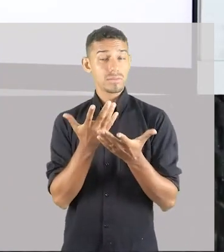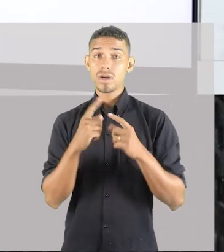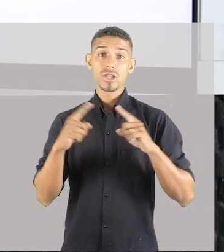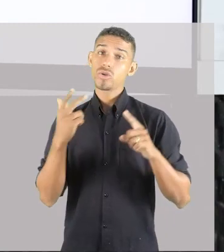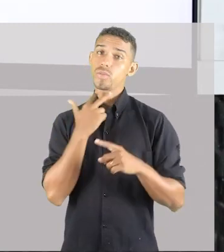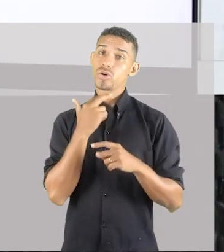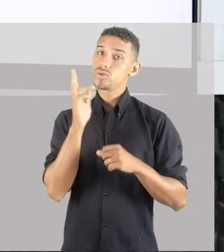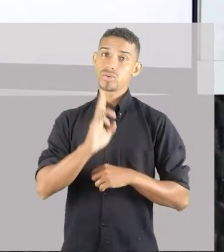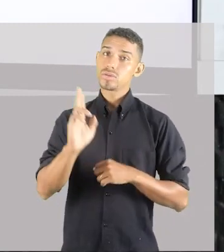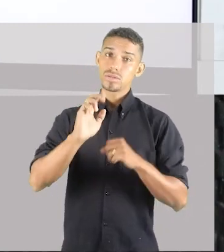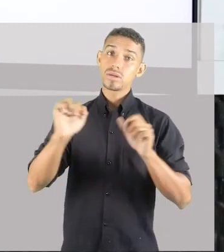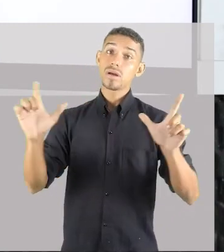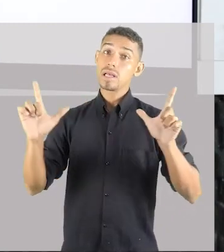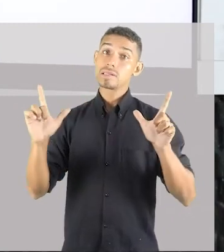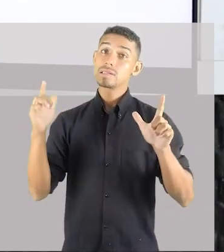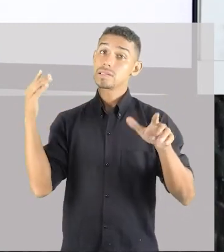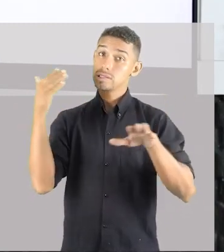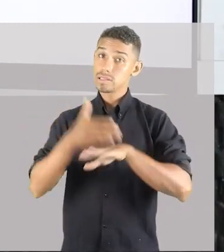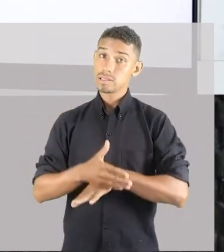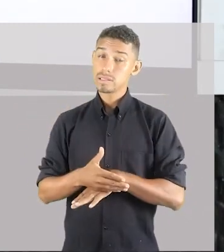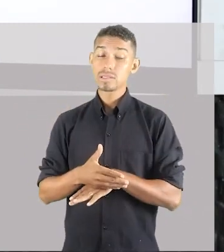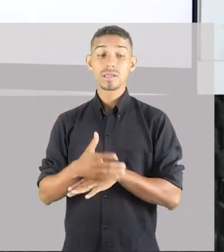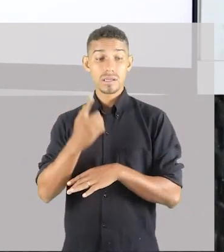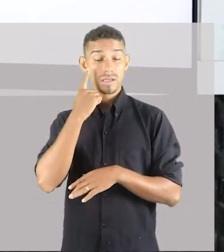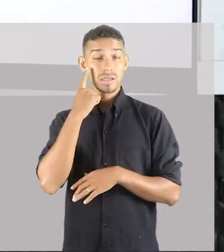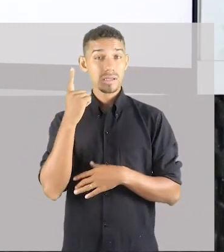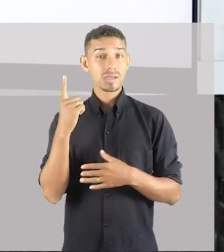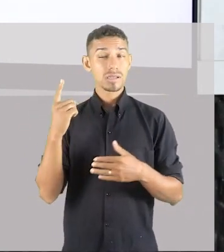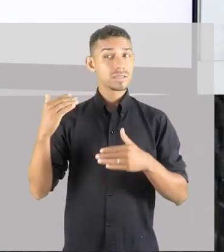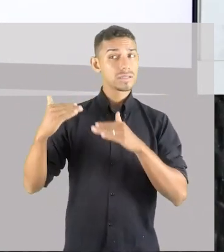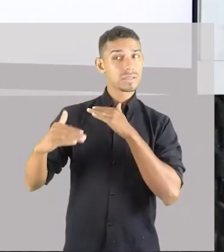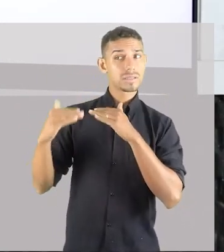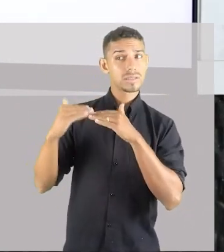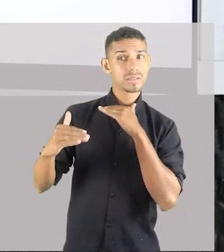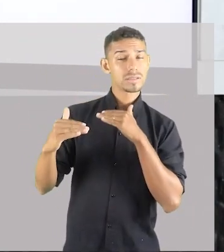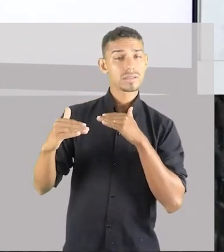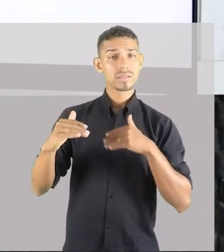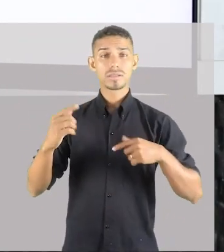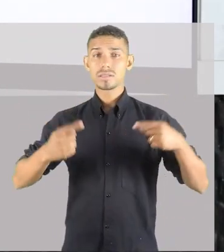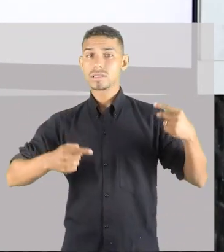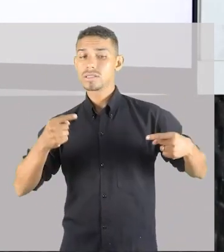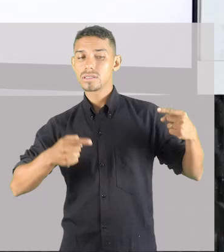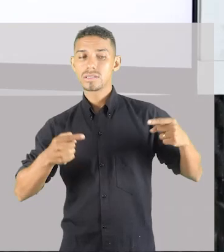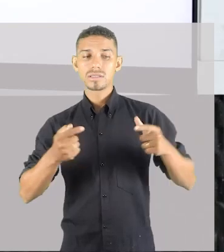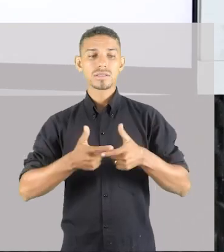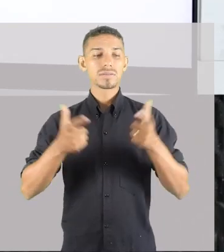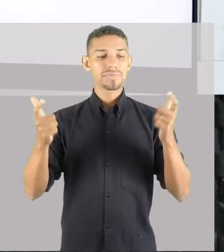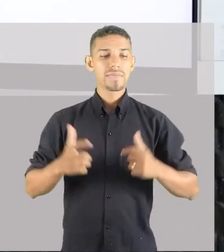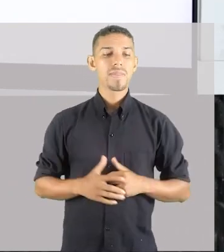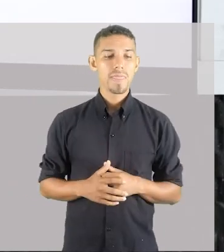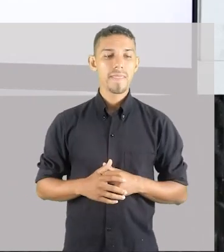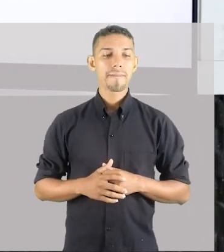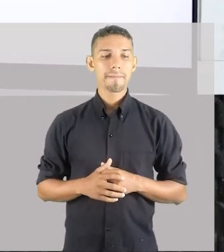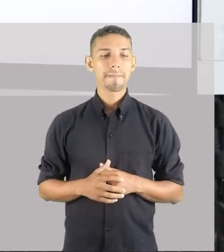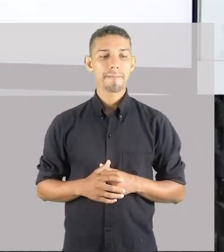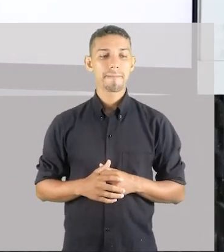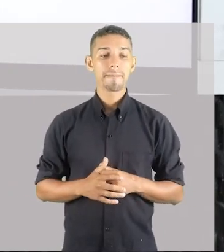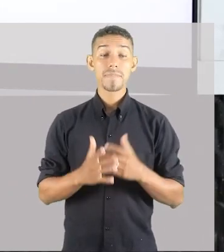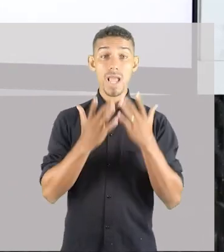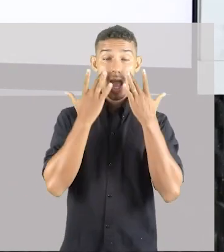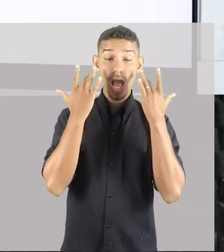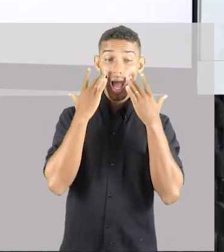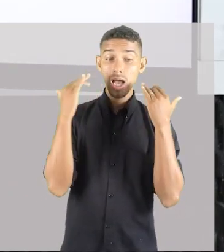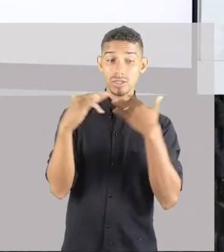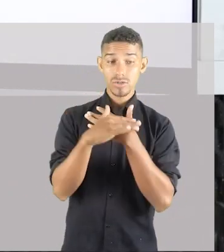espaço então é aí que entra essa essa dicotomia esse embate gigantesco Quando surge a